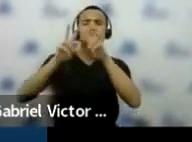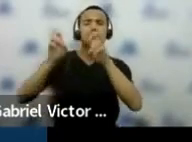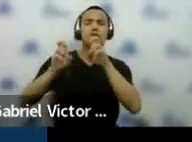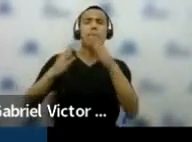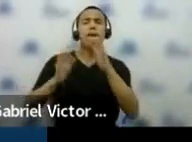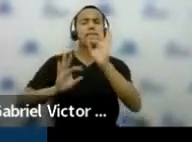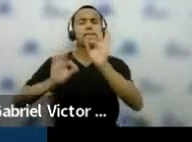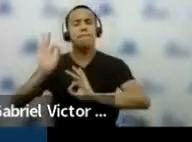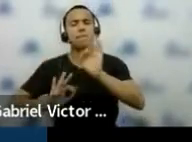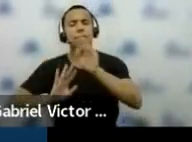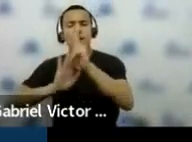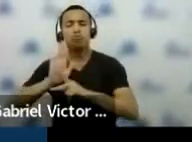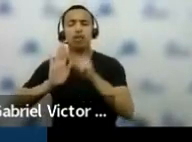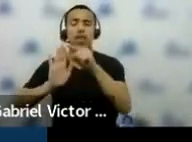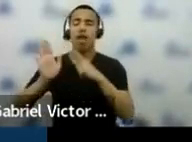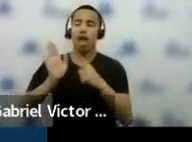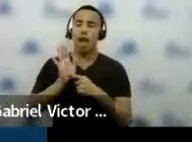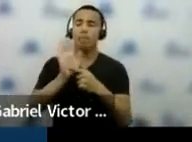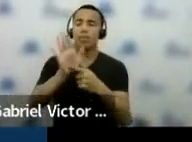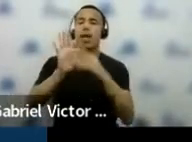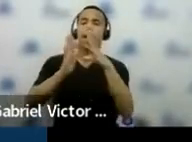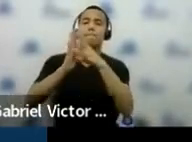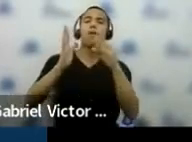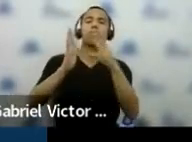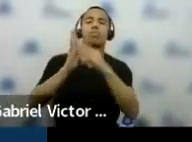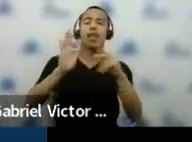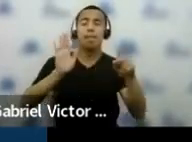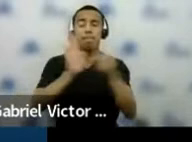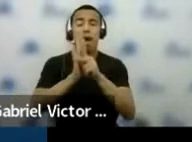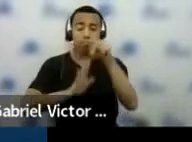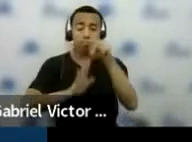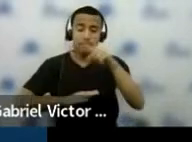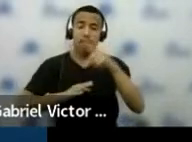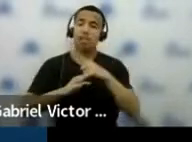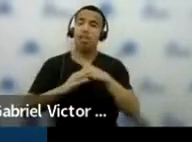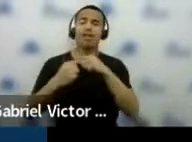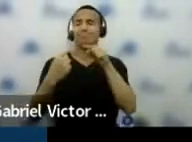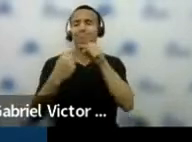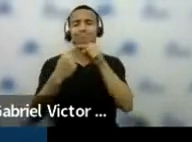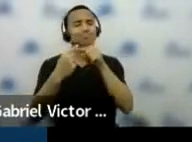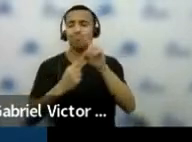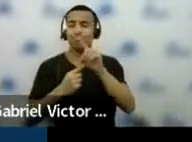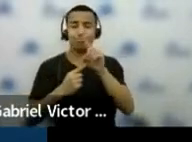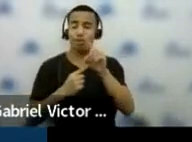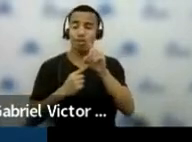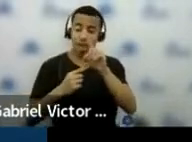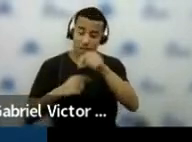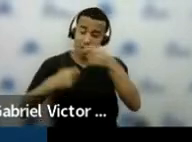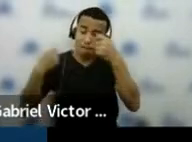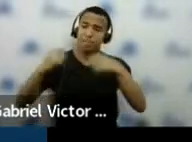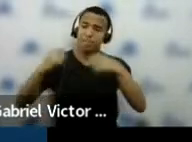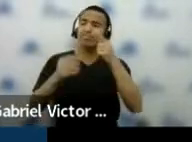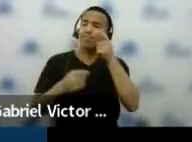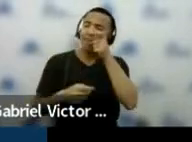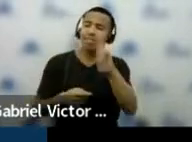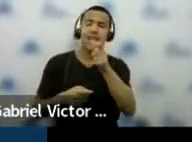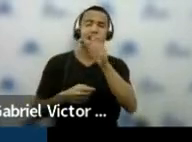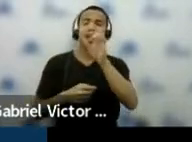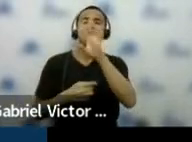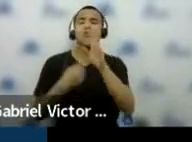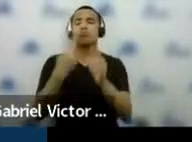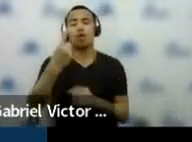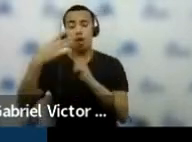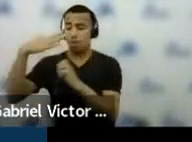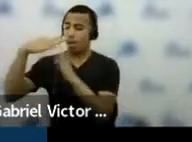projeto que era apresentado que o modelo tradicional da Embrapi ele não comportava. Eram projetos onde você tinha o interesse não só de uma empresa,